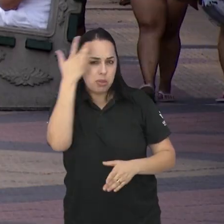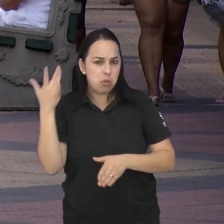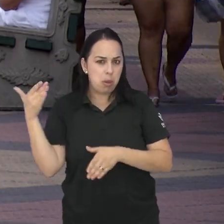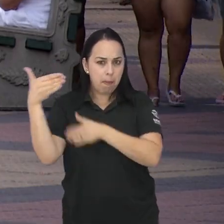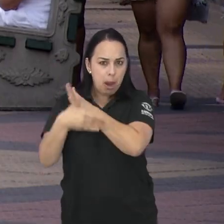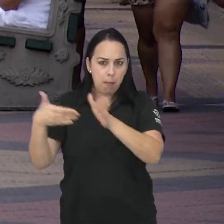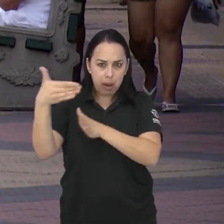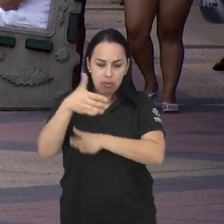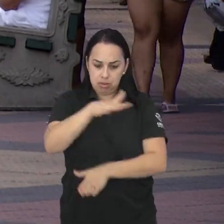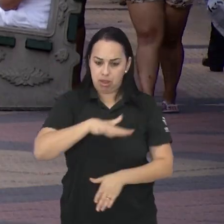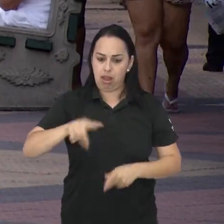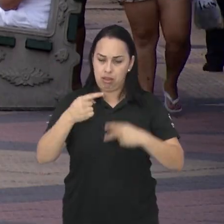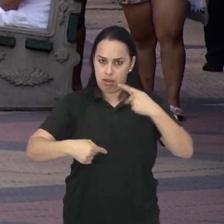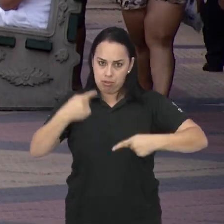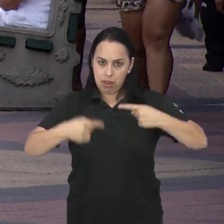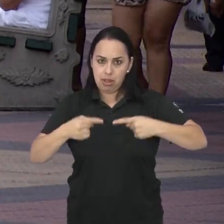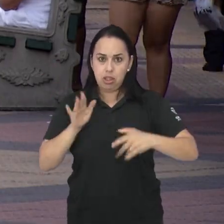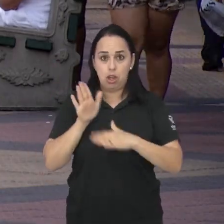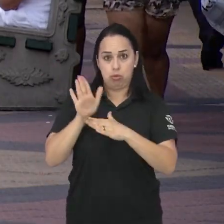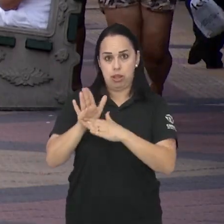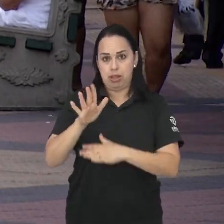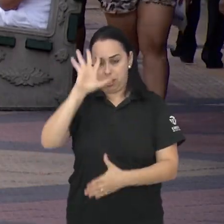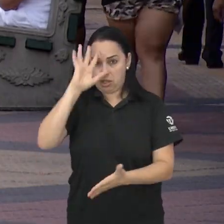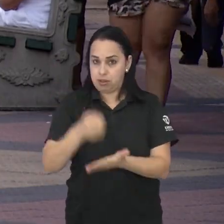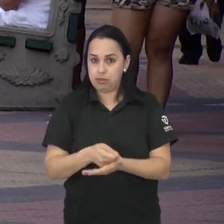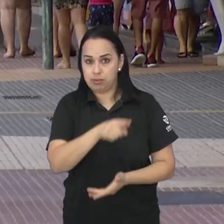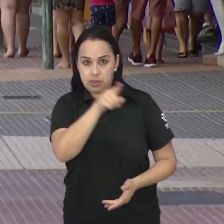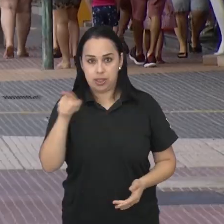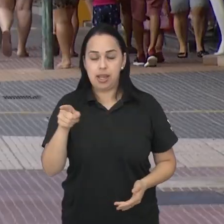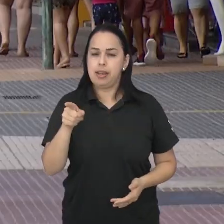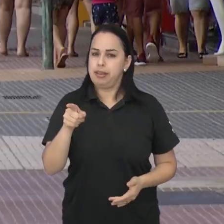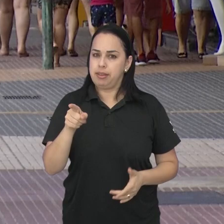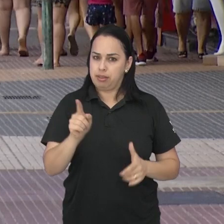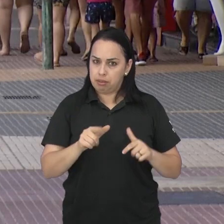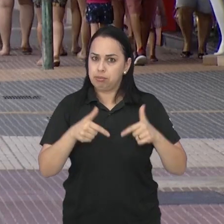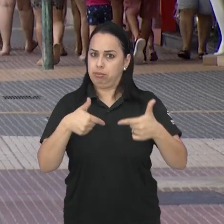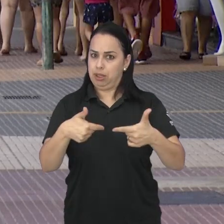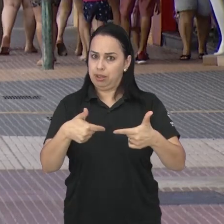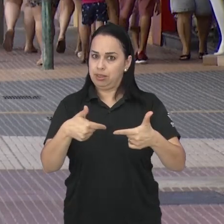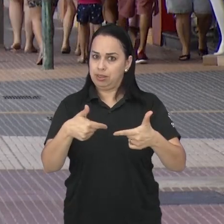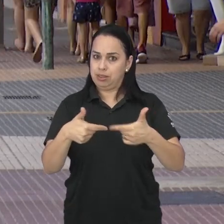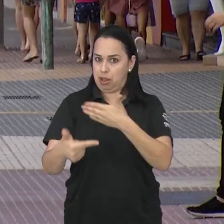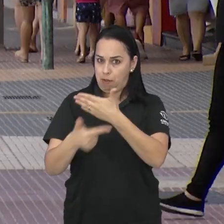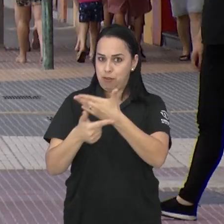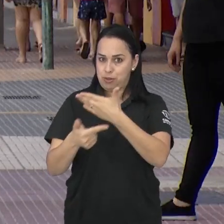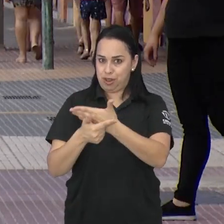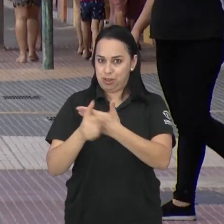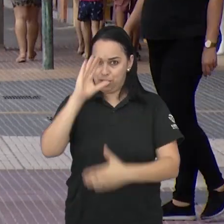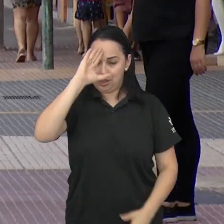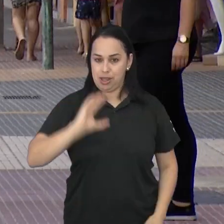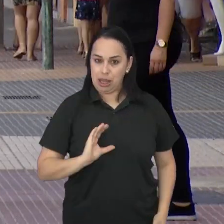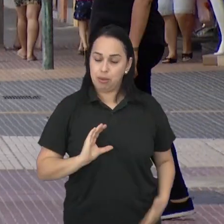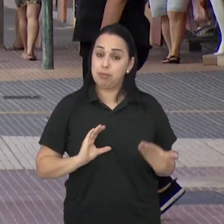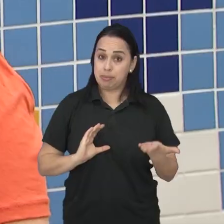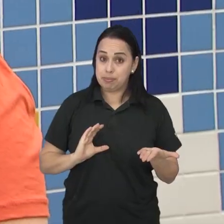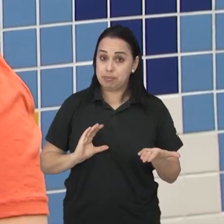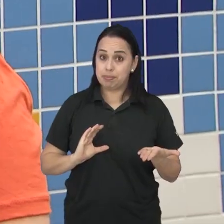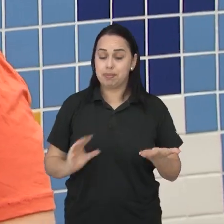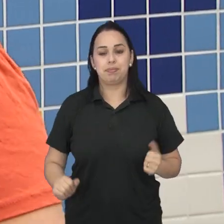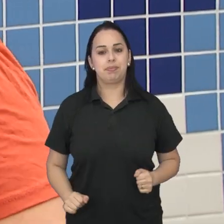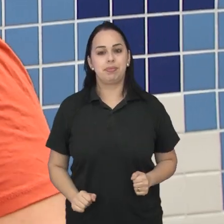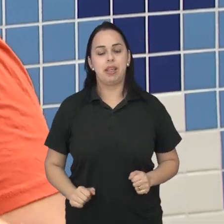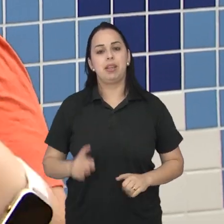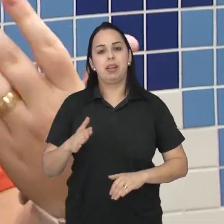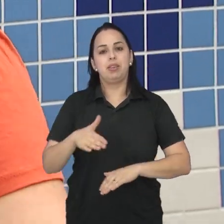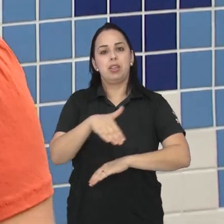moradores têm participado da política e das decisões da cidade? E você, tem feito valer o seu papel de cidadão? A